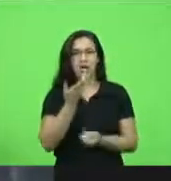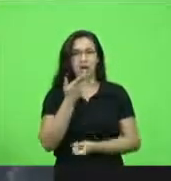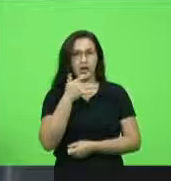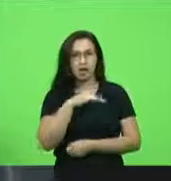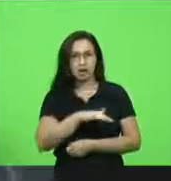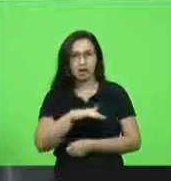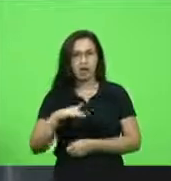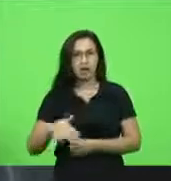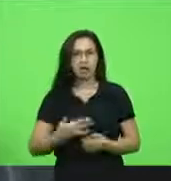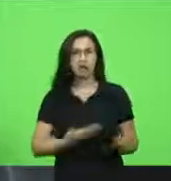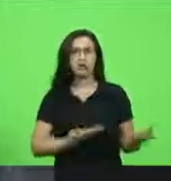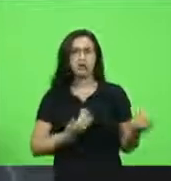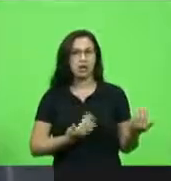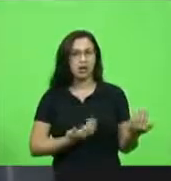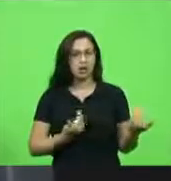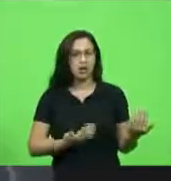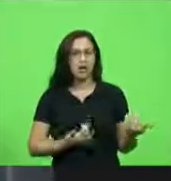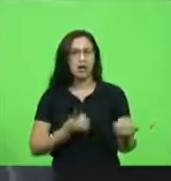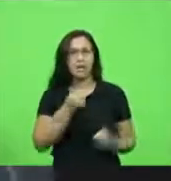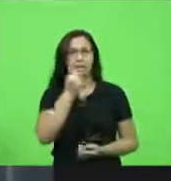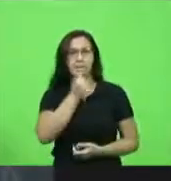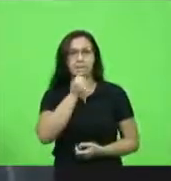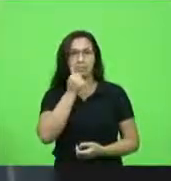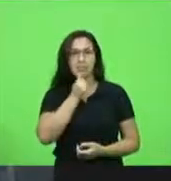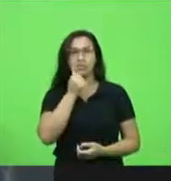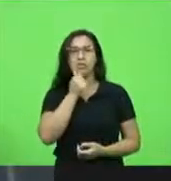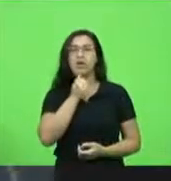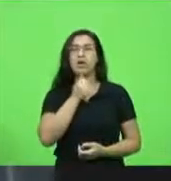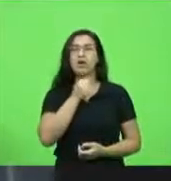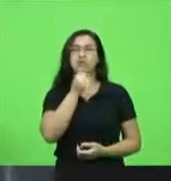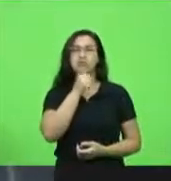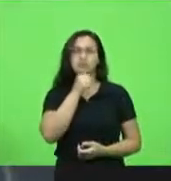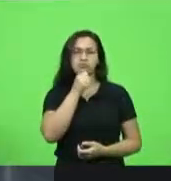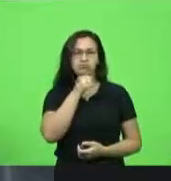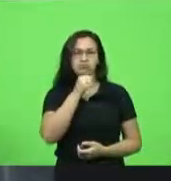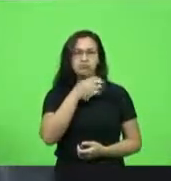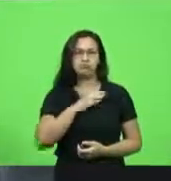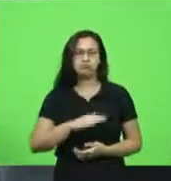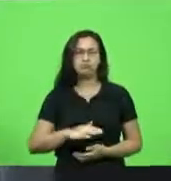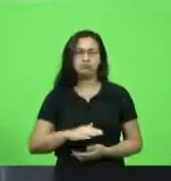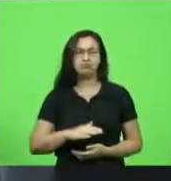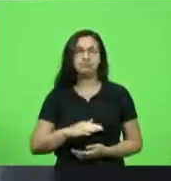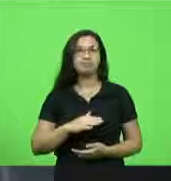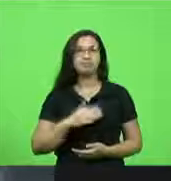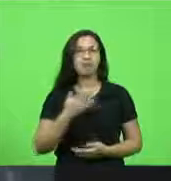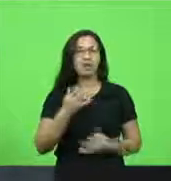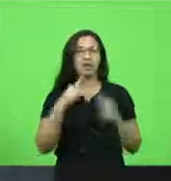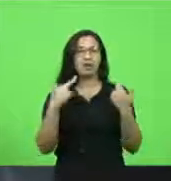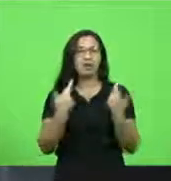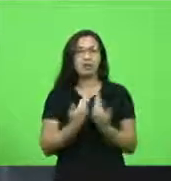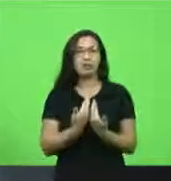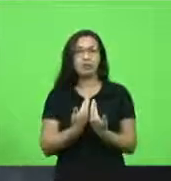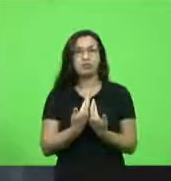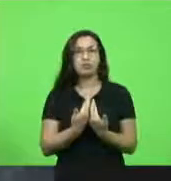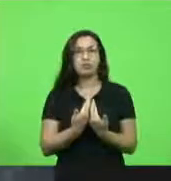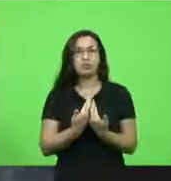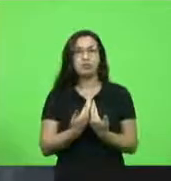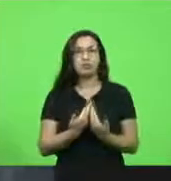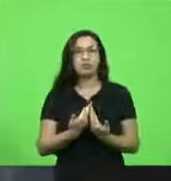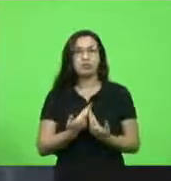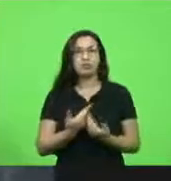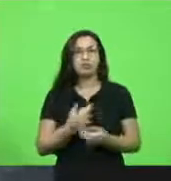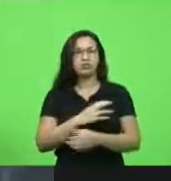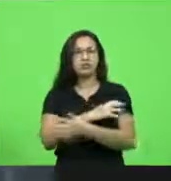do adolescente, da mulher, do idoso. E naquela reunião, a ministra pegou nos meus braços, segurou forte,